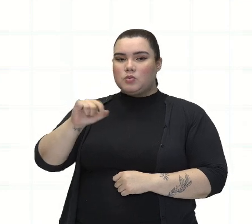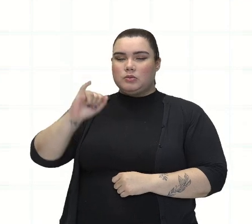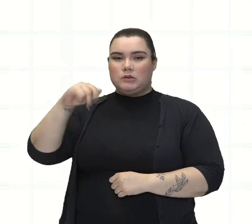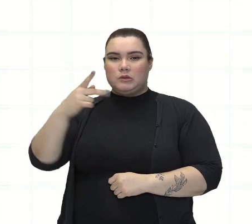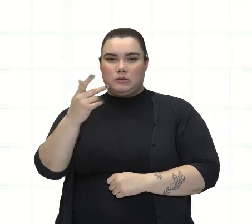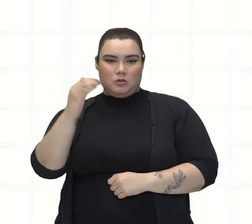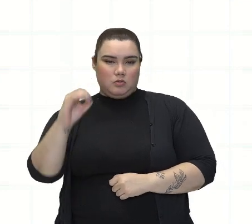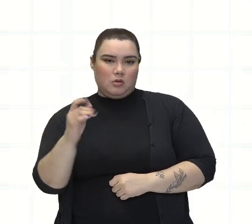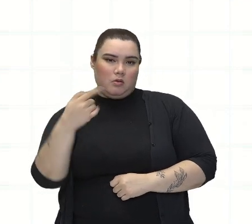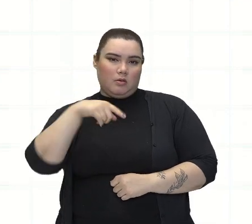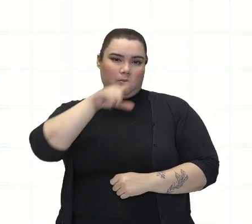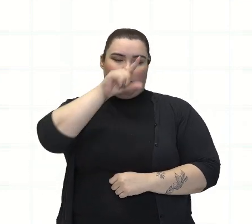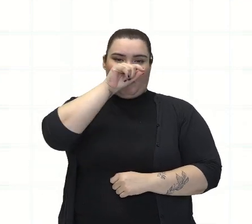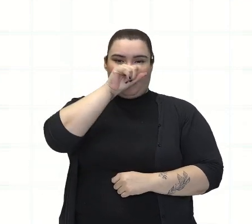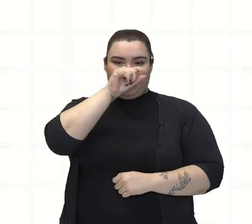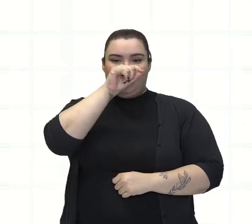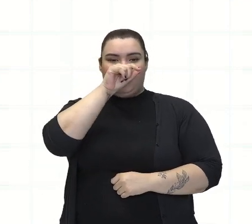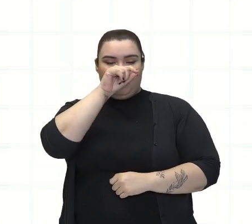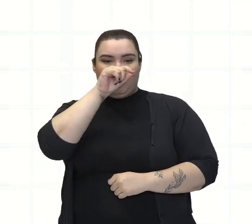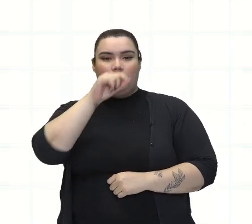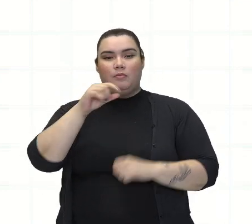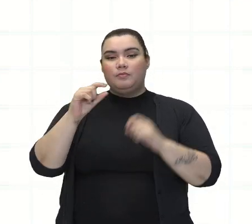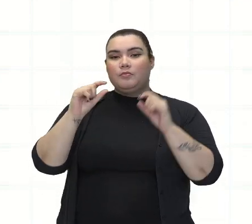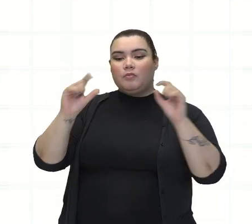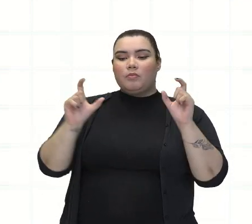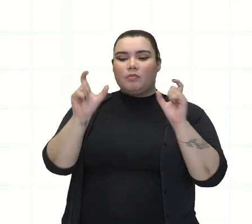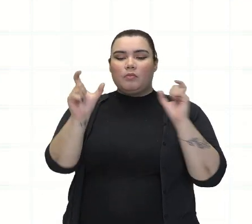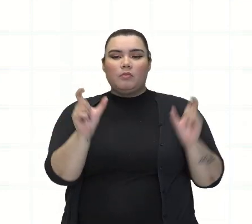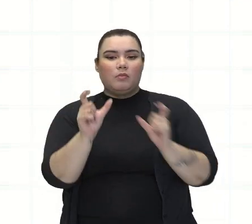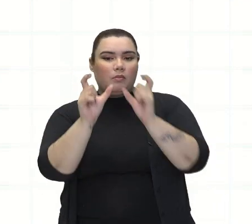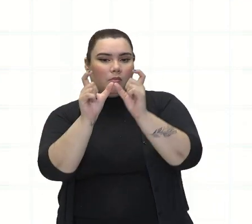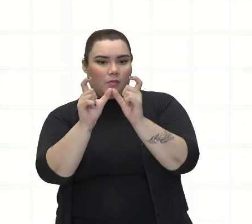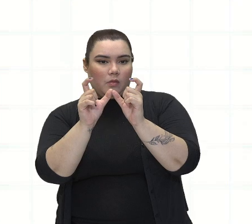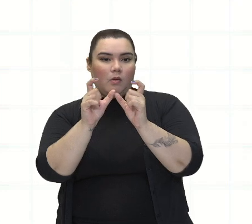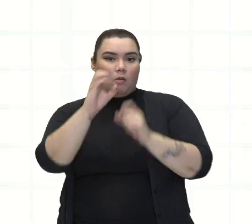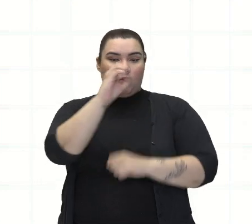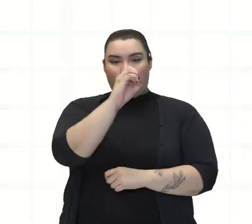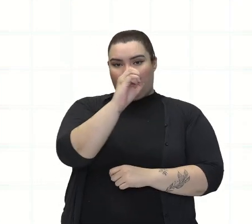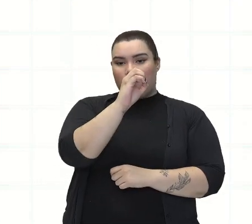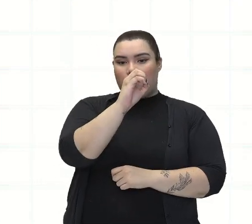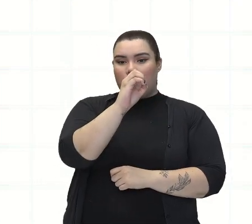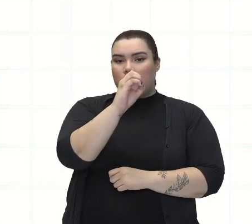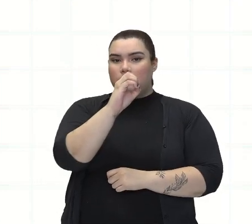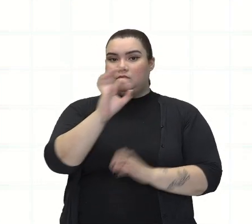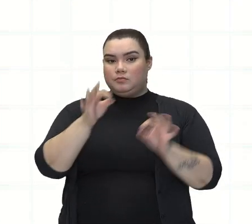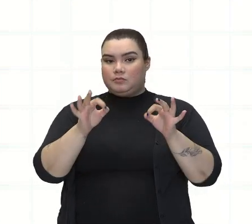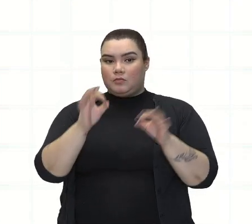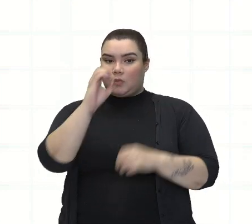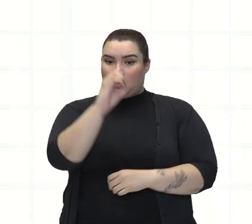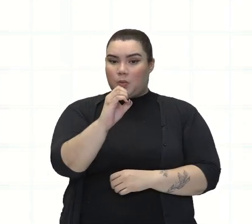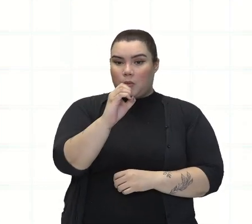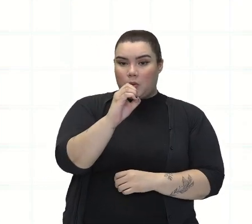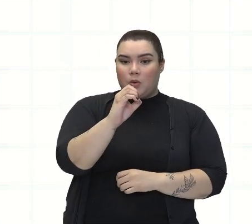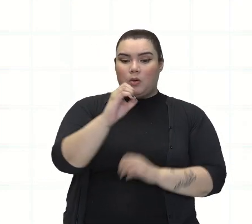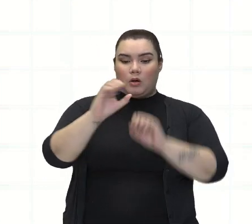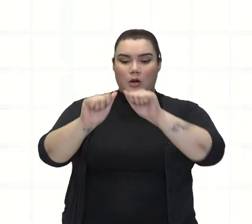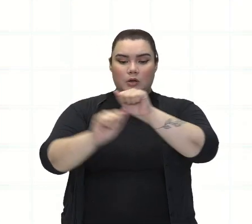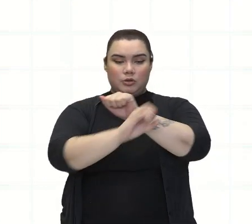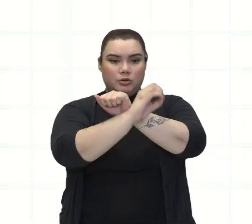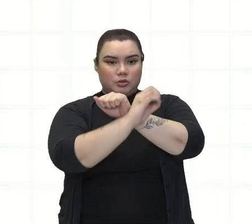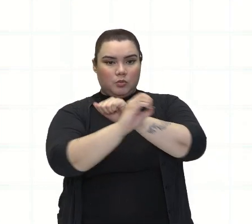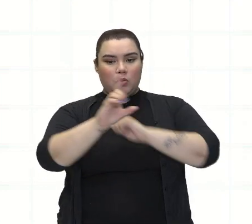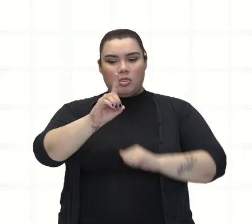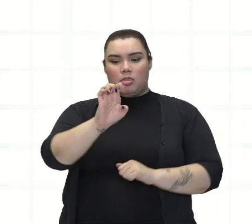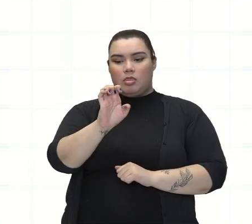está acompanhando ele? O O definido, né? Artigo definido, certinho?